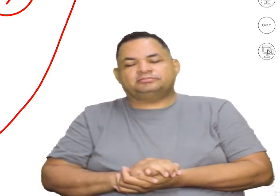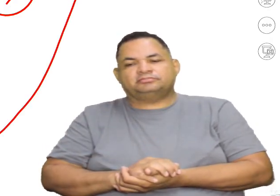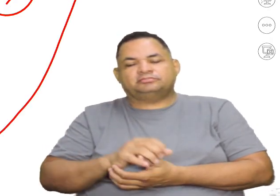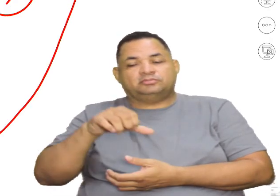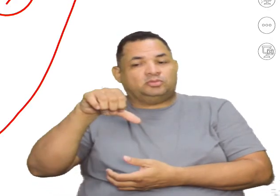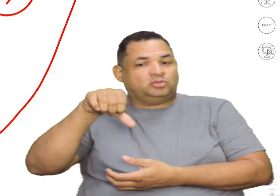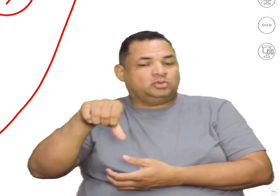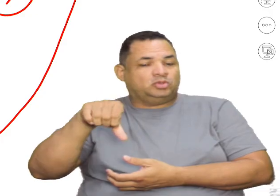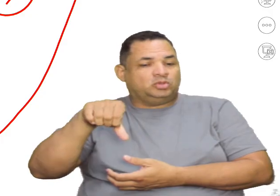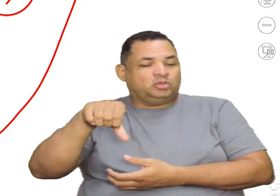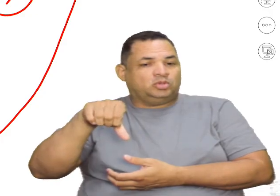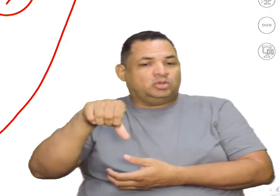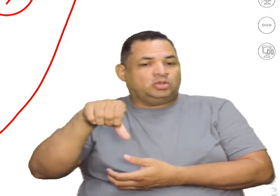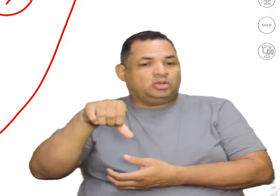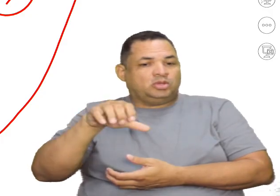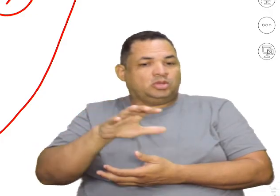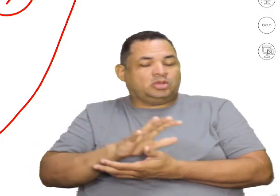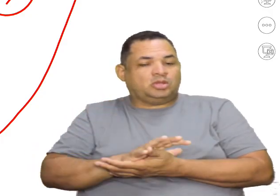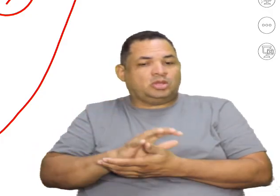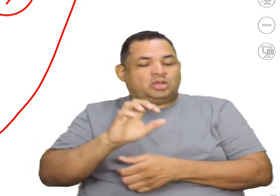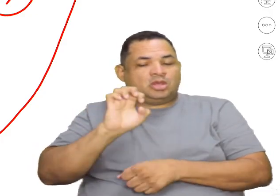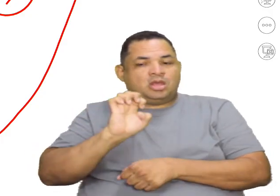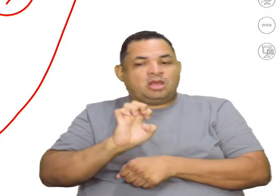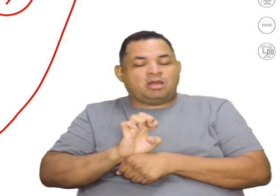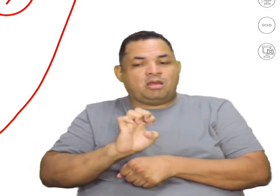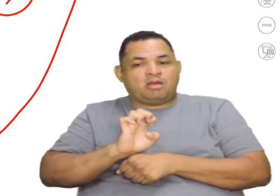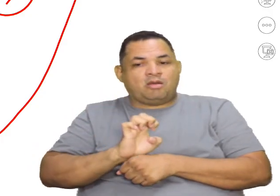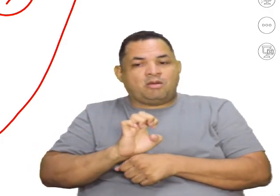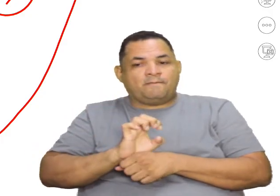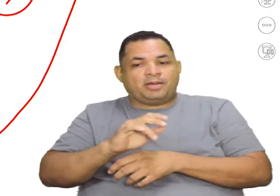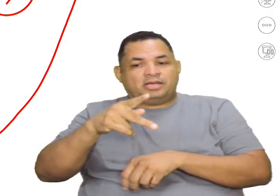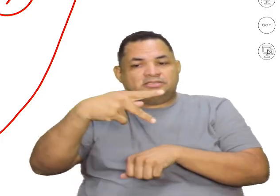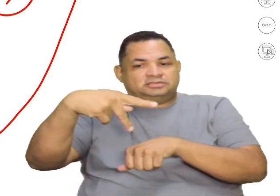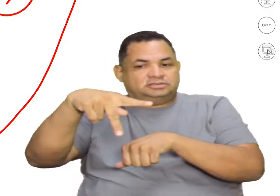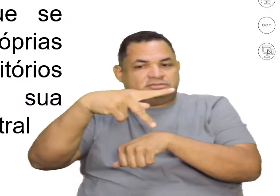ó. Os 9 estados, né?